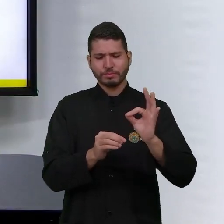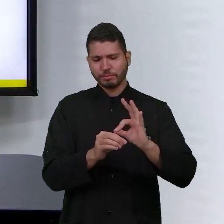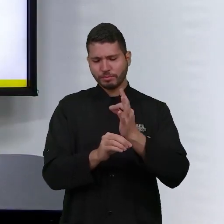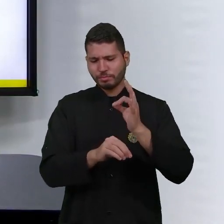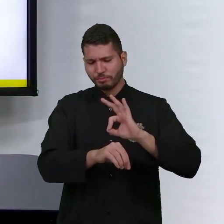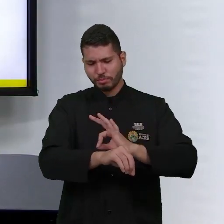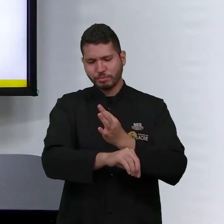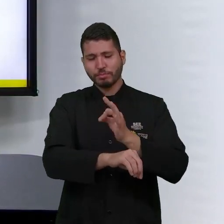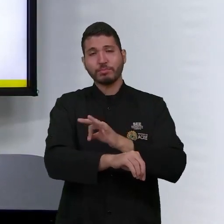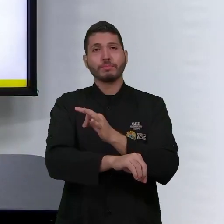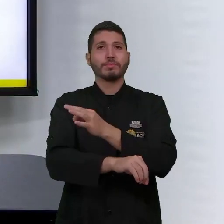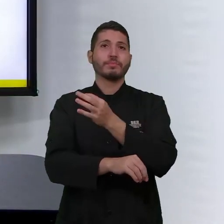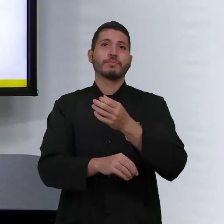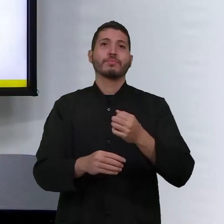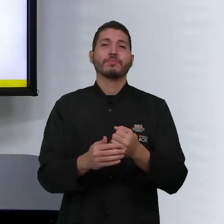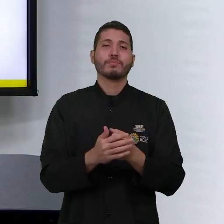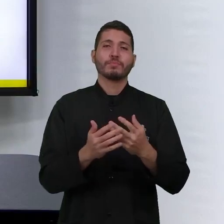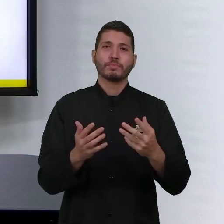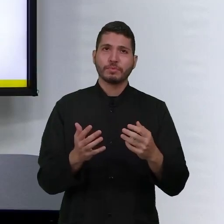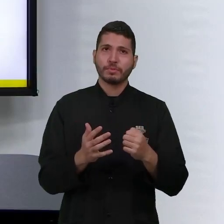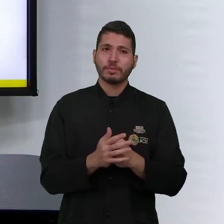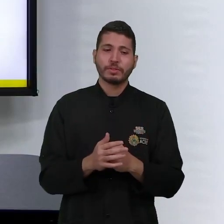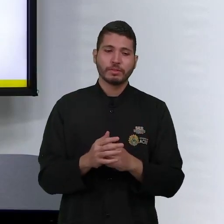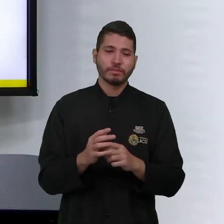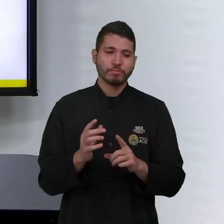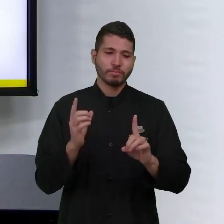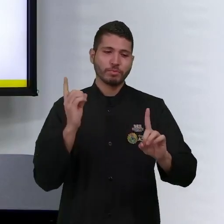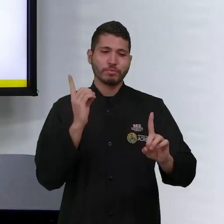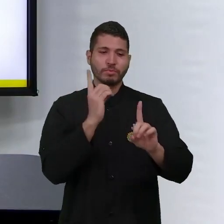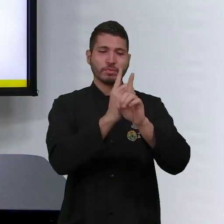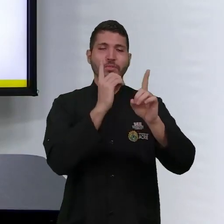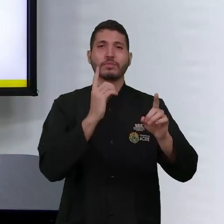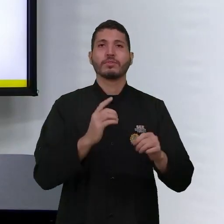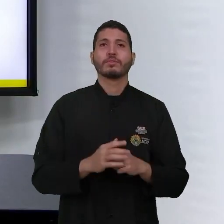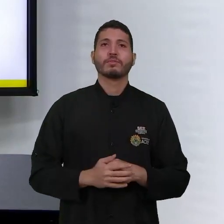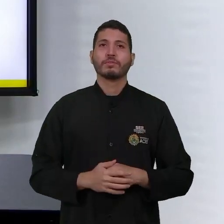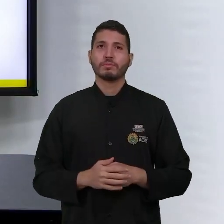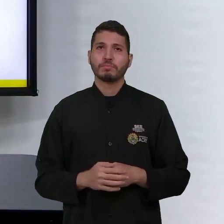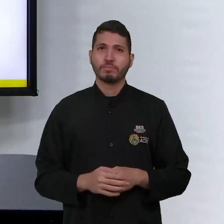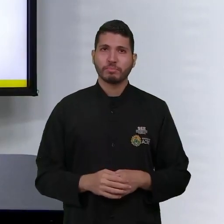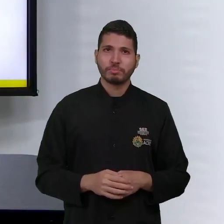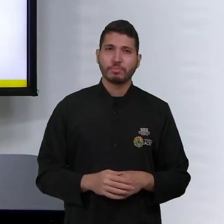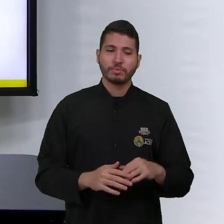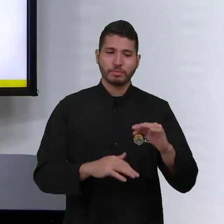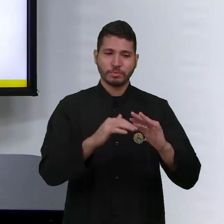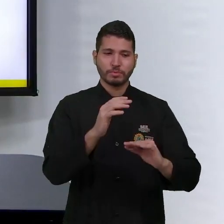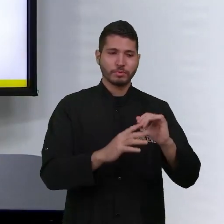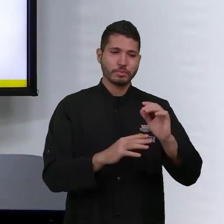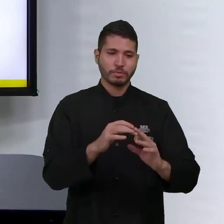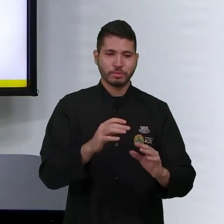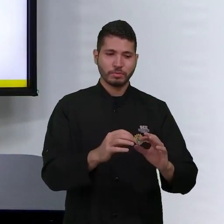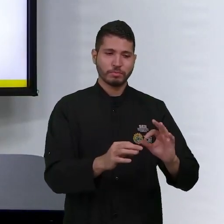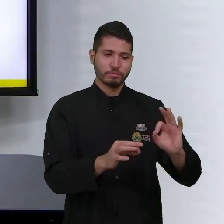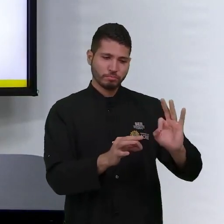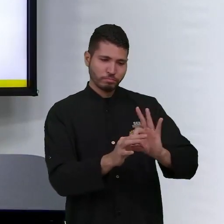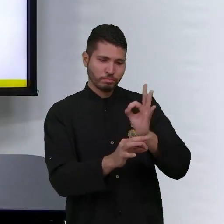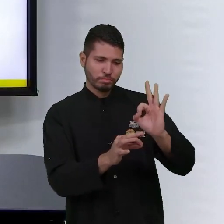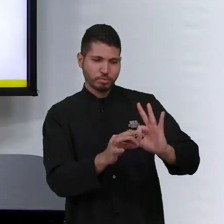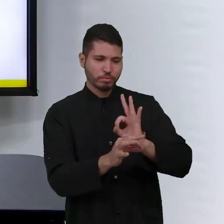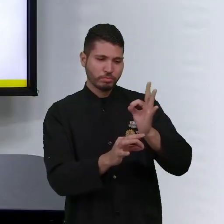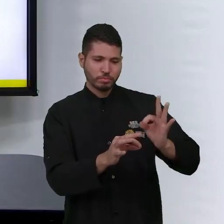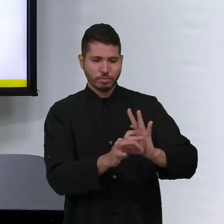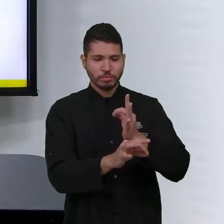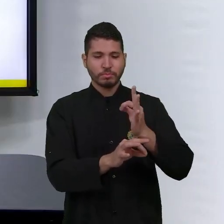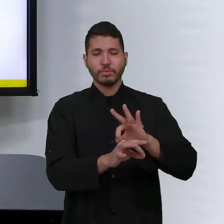escravidão em situações degradantes em galpões. Pesquisa um pouco aí que você vai achar isso aí na